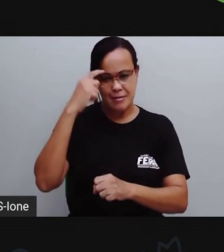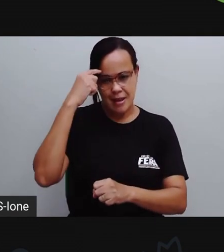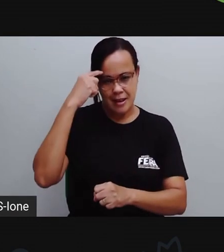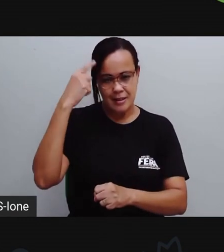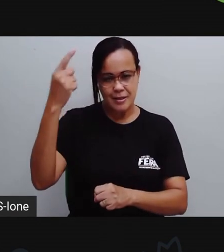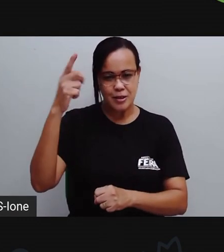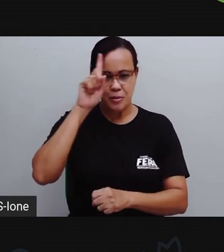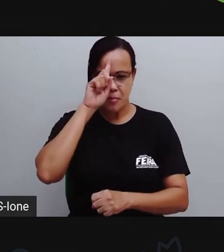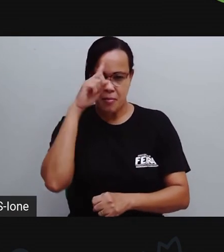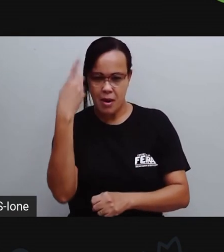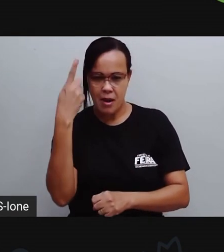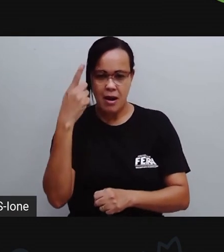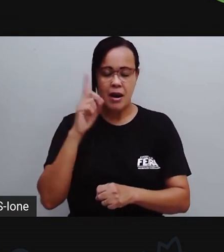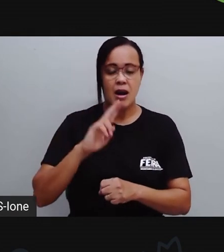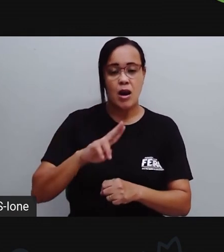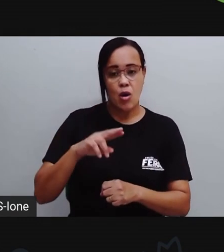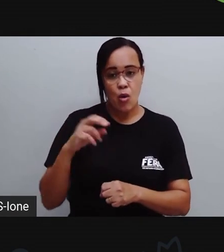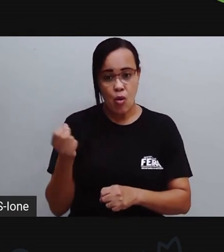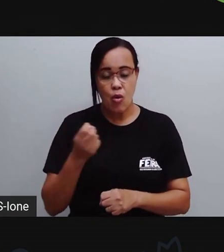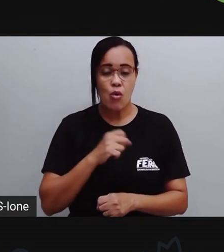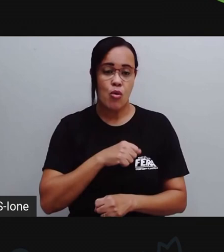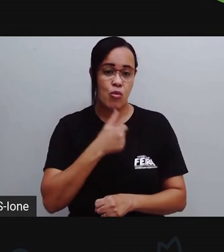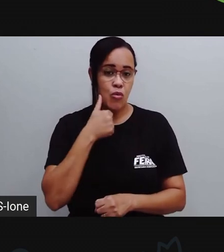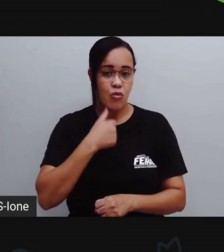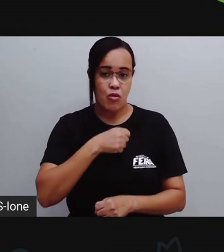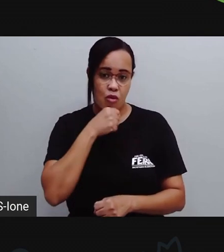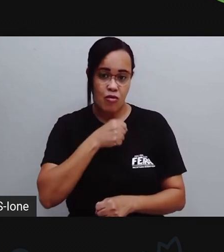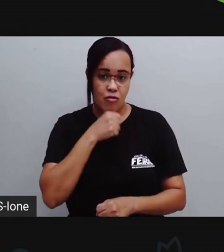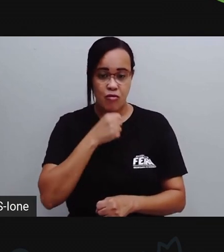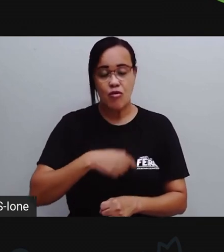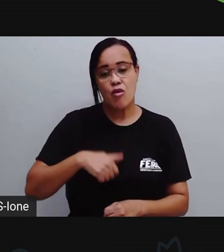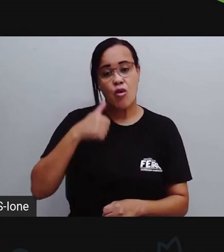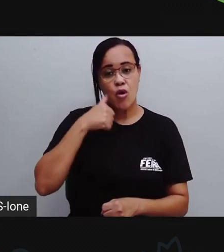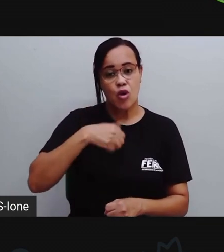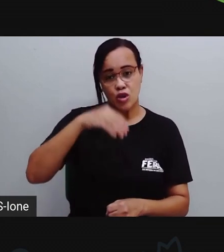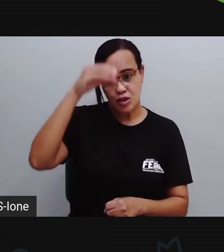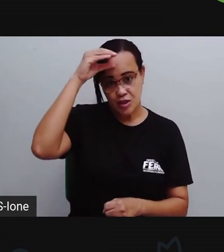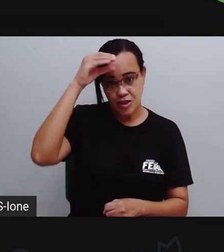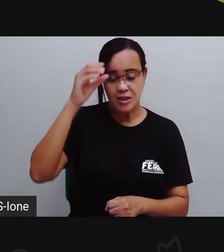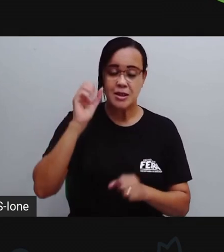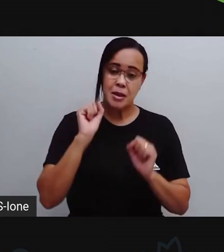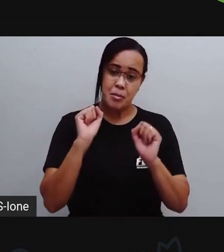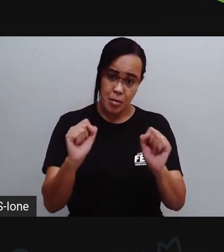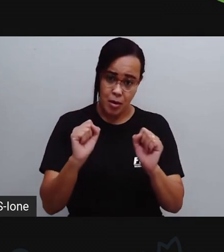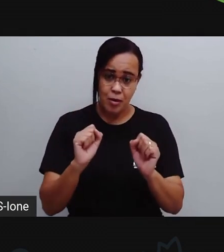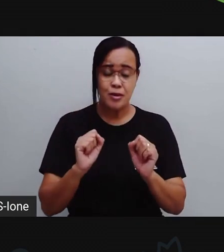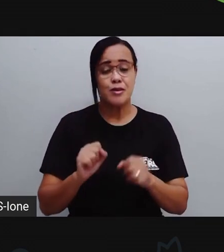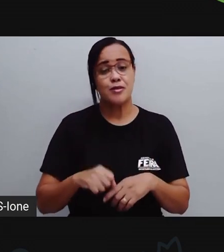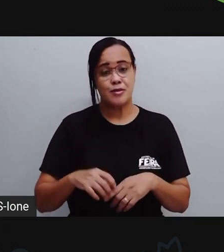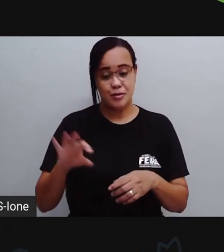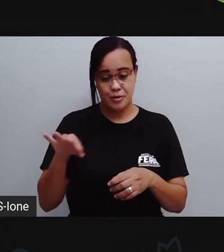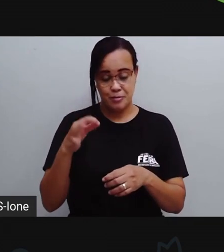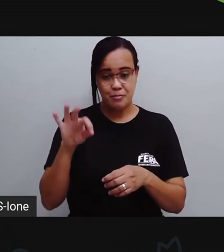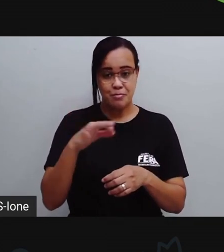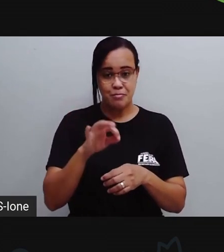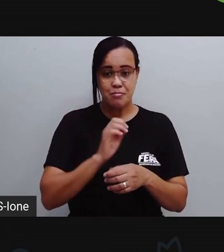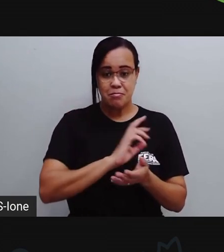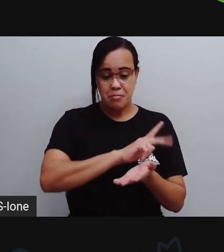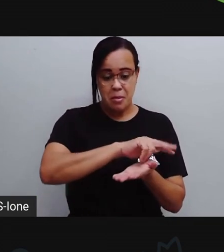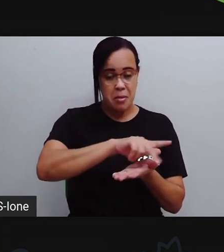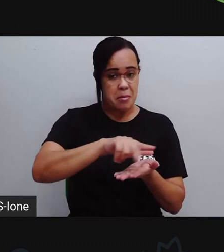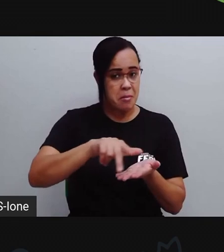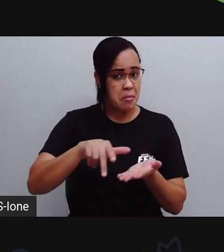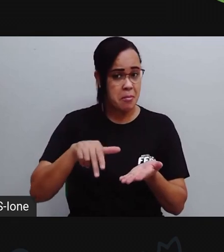Avó, tia, né? Uma vovó que gosta de bordar, tá muito na moda agora fazer crochê, né? Fazer bordado em